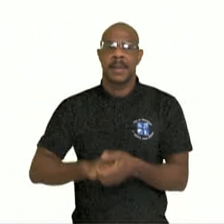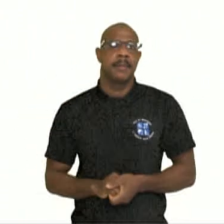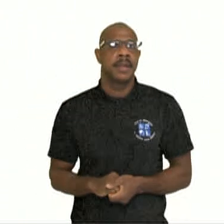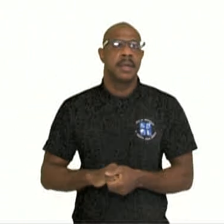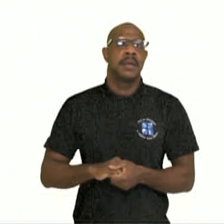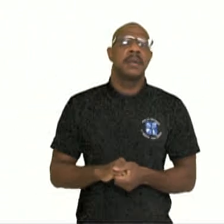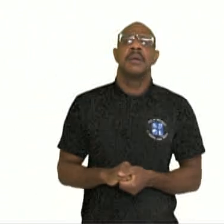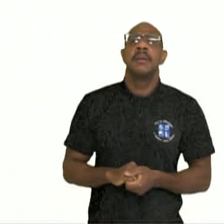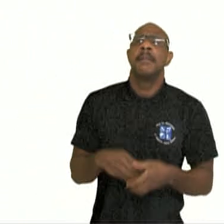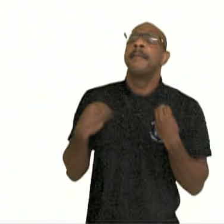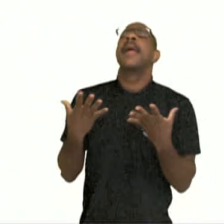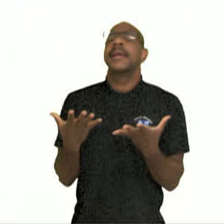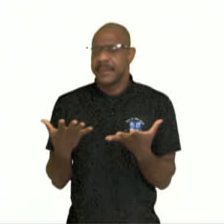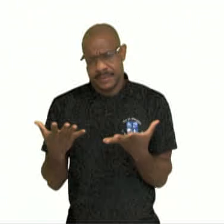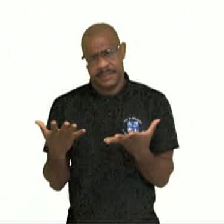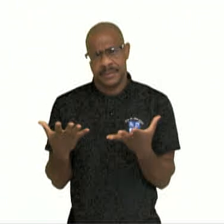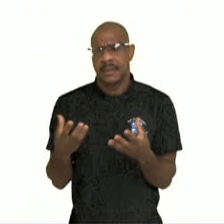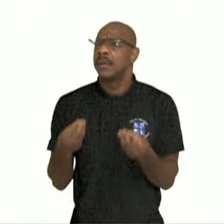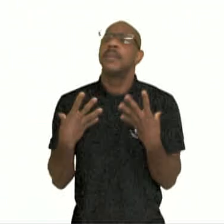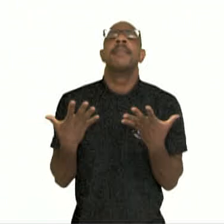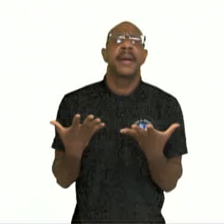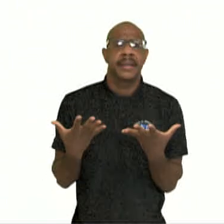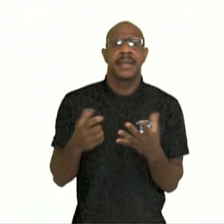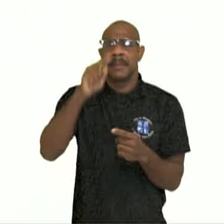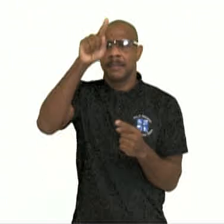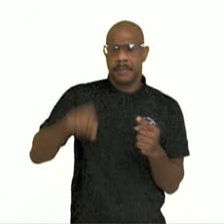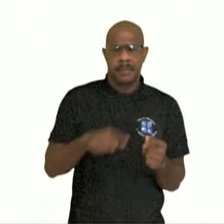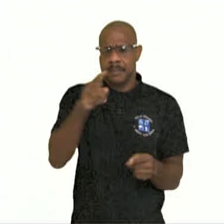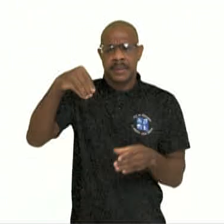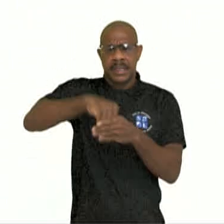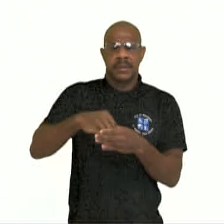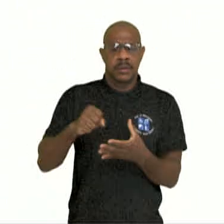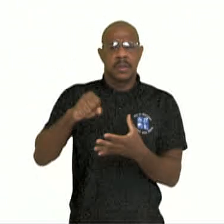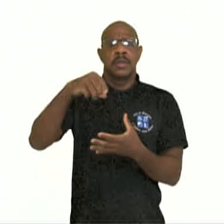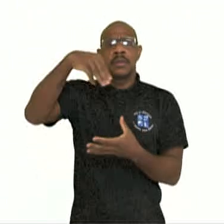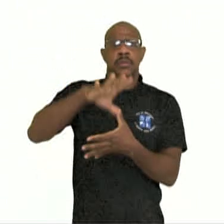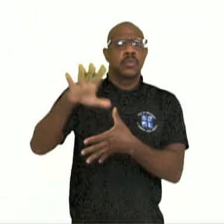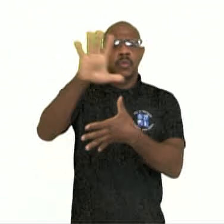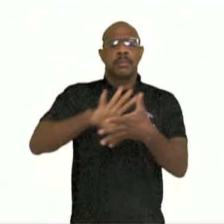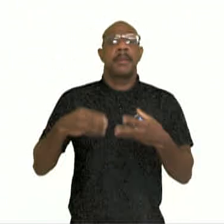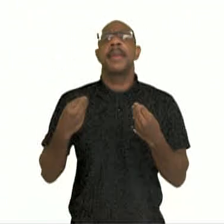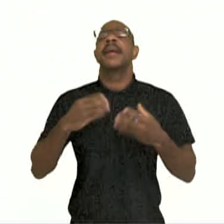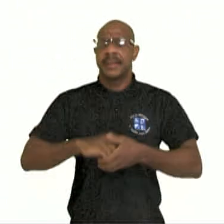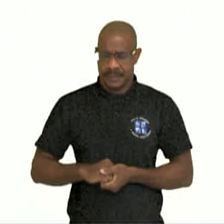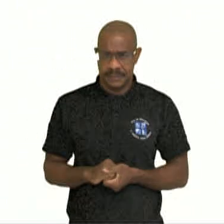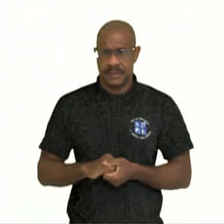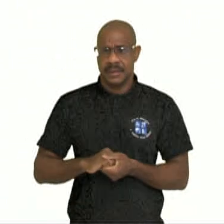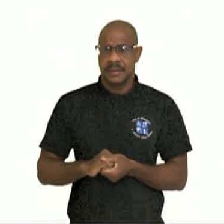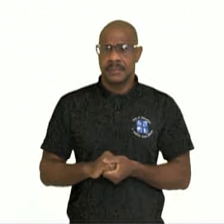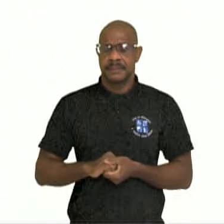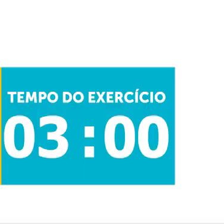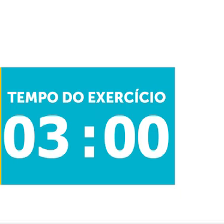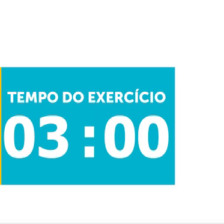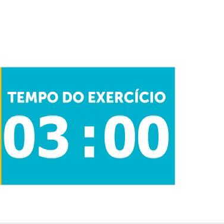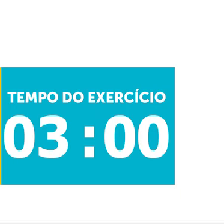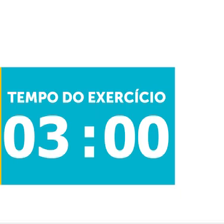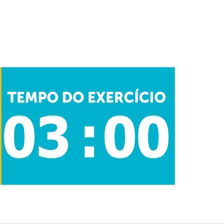mapa? Afinal de contas, qual é a função da rosa dos ventos no mapa? Anota no teu caderno que a gente volta daqui a pouquinho.